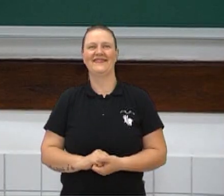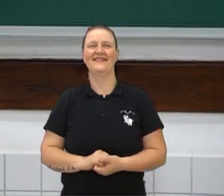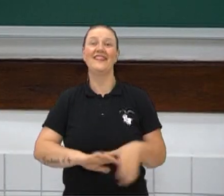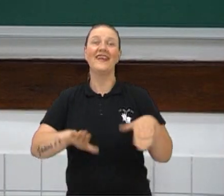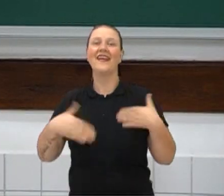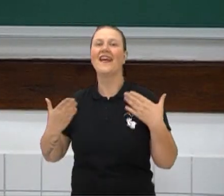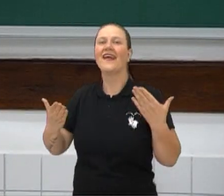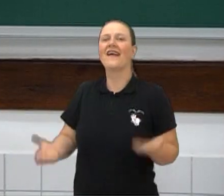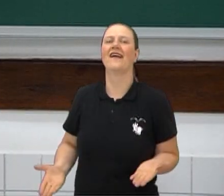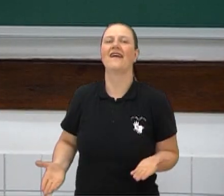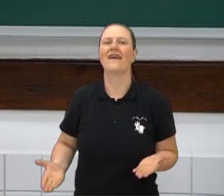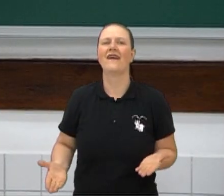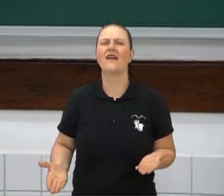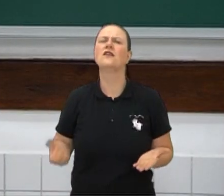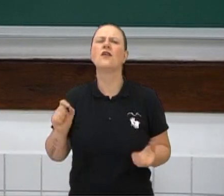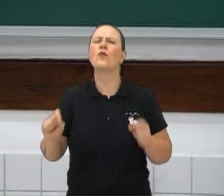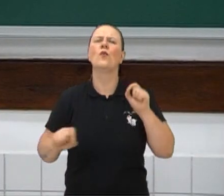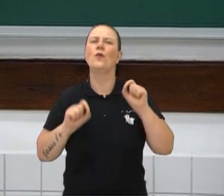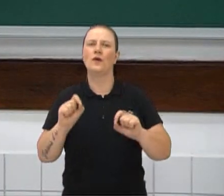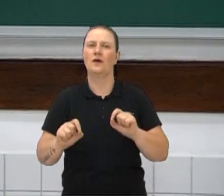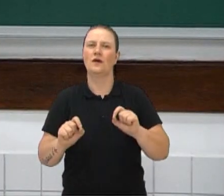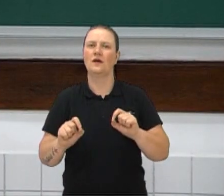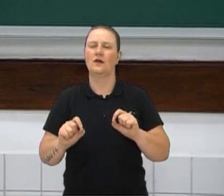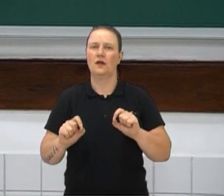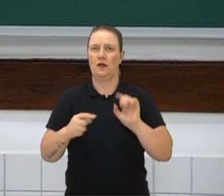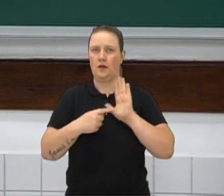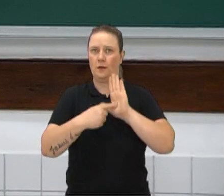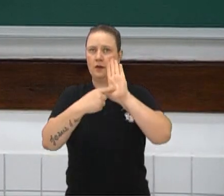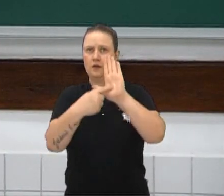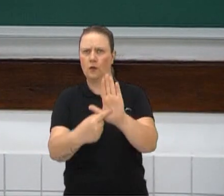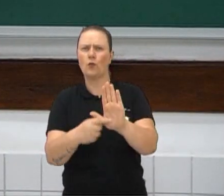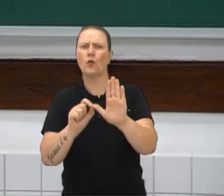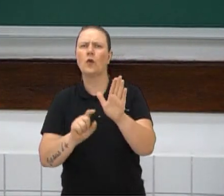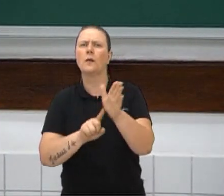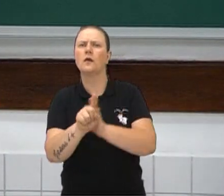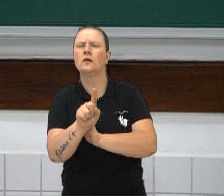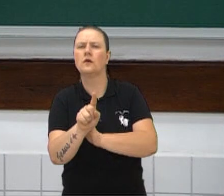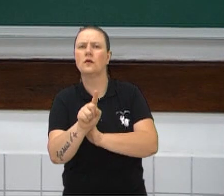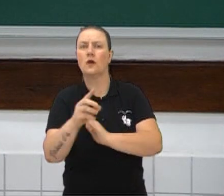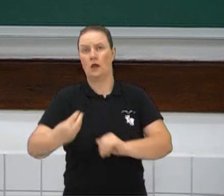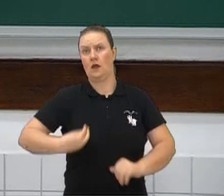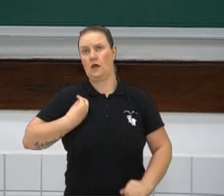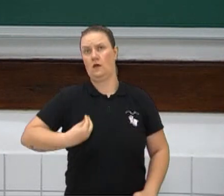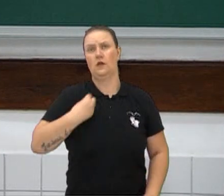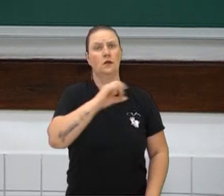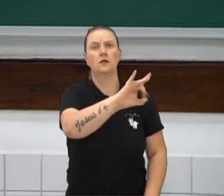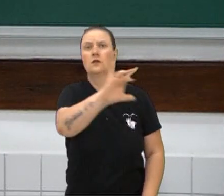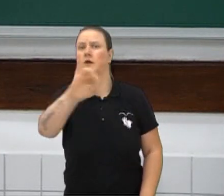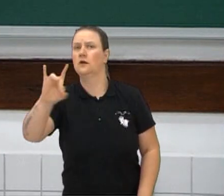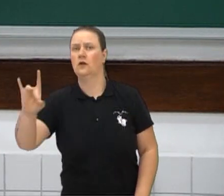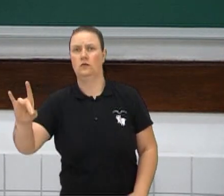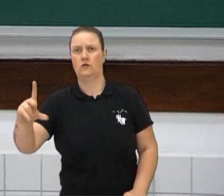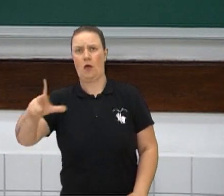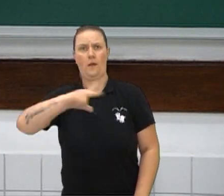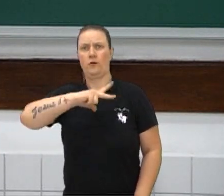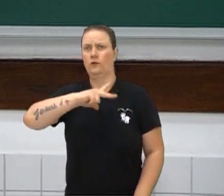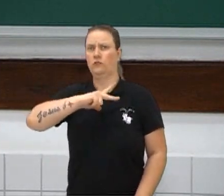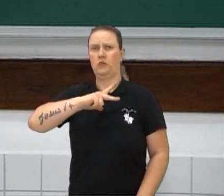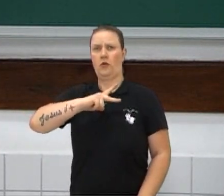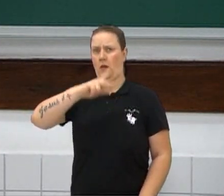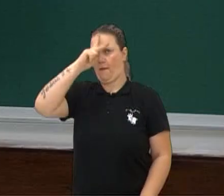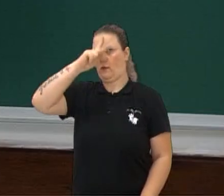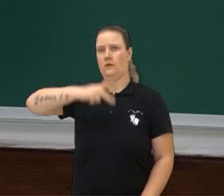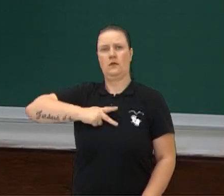E aí, pessoal? Então, né, como estava ali na pergunta, é sobre a vida de vocês. Então, são respostas pessoais, mas eu vou